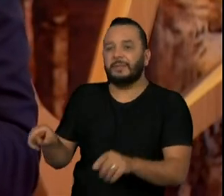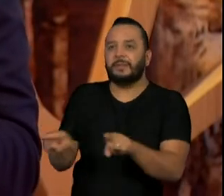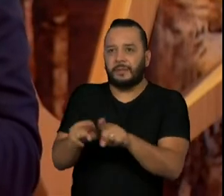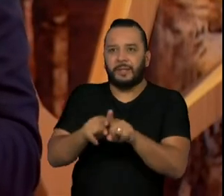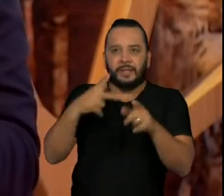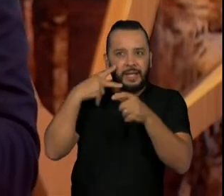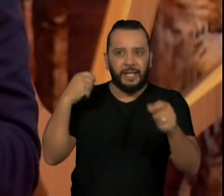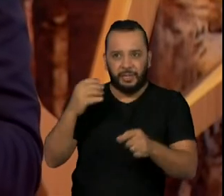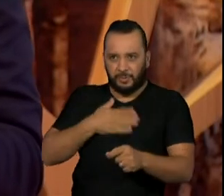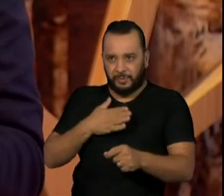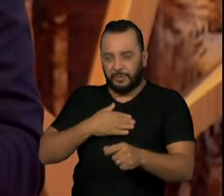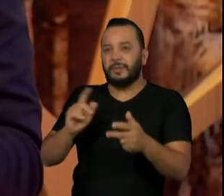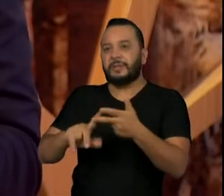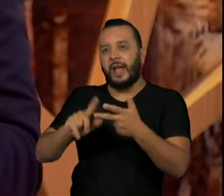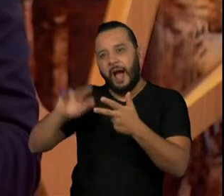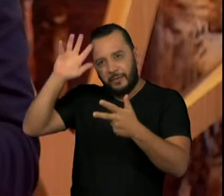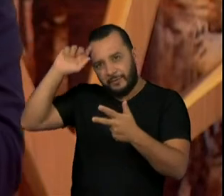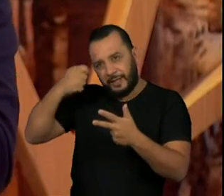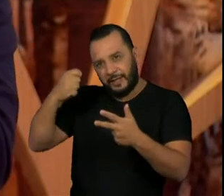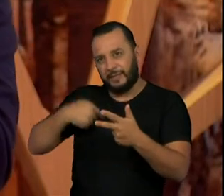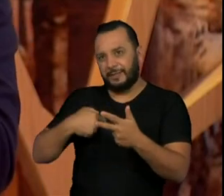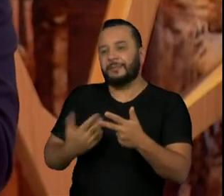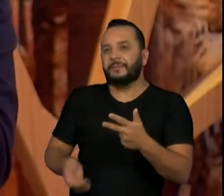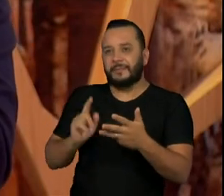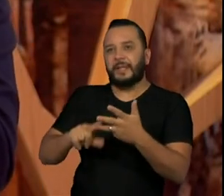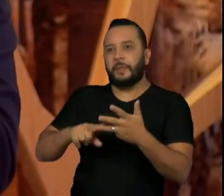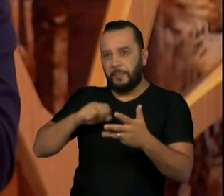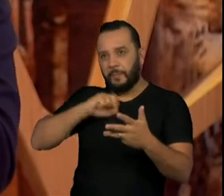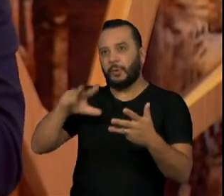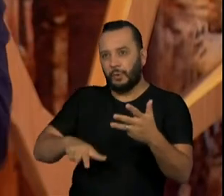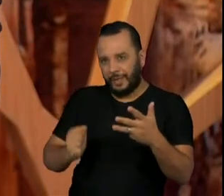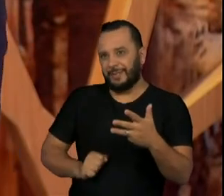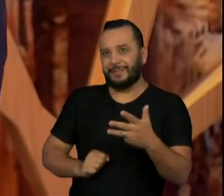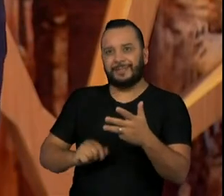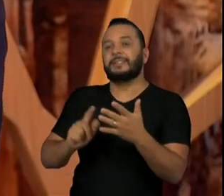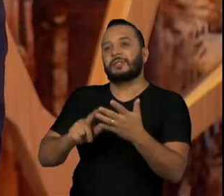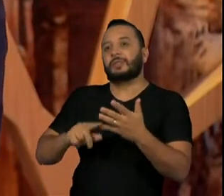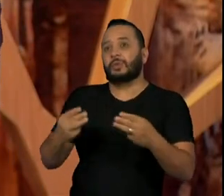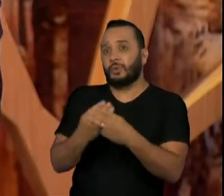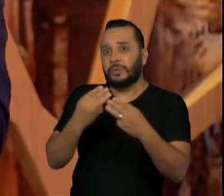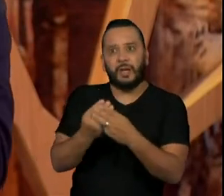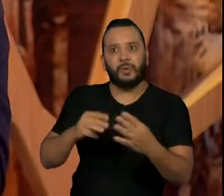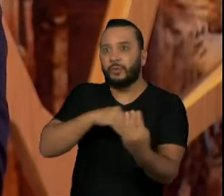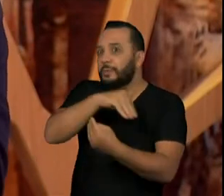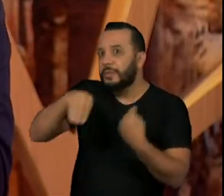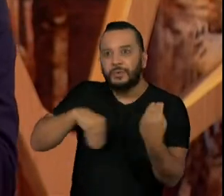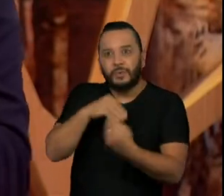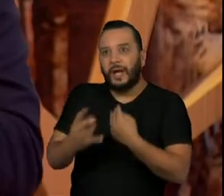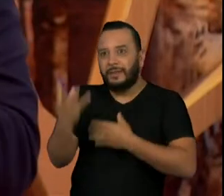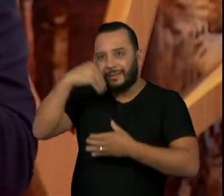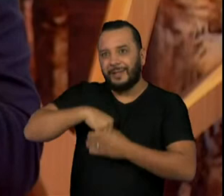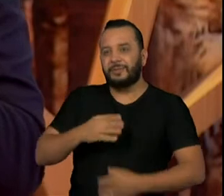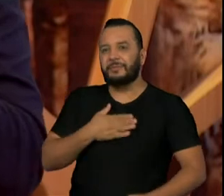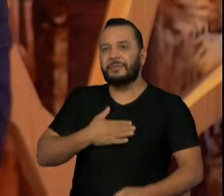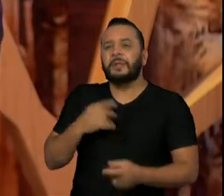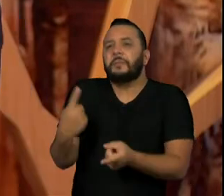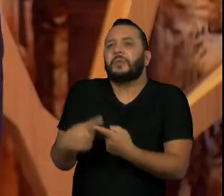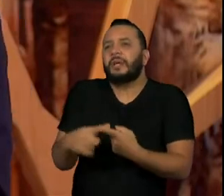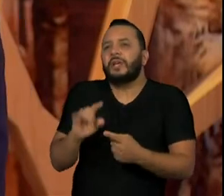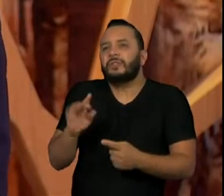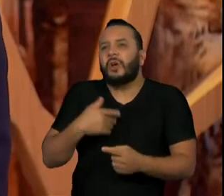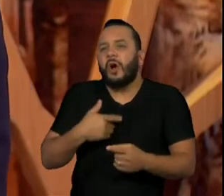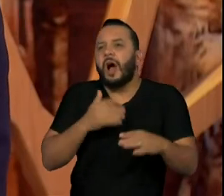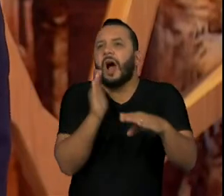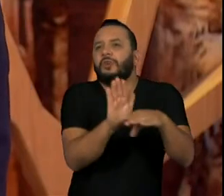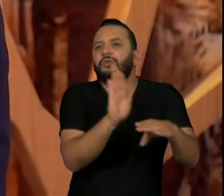no meu sangue. Eu tenho o africano no meu sangue, então eu tenho o português, o índio, o africano e o judeu. Eu tenho os quatro. Por que eu só posso